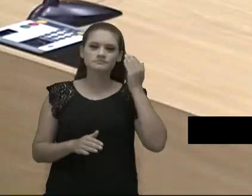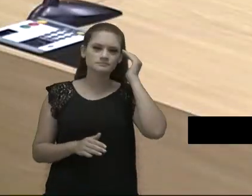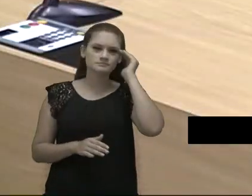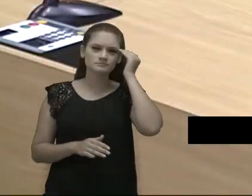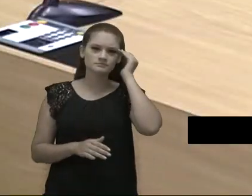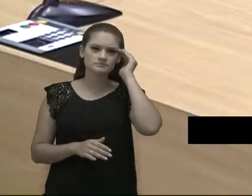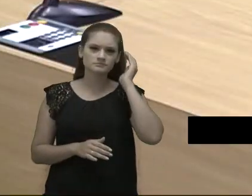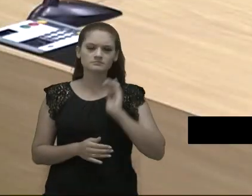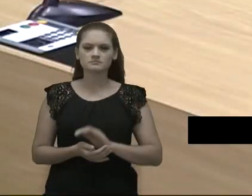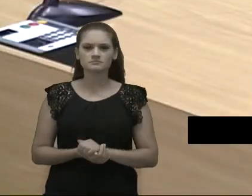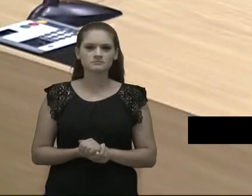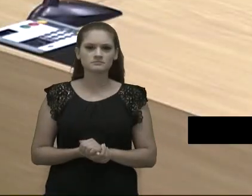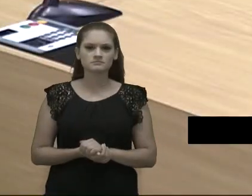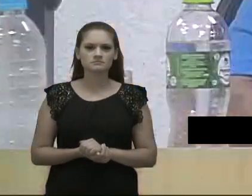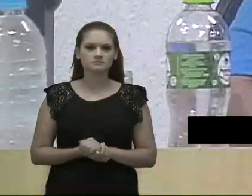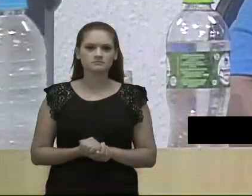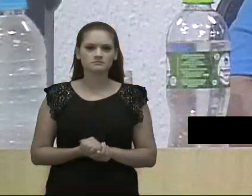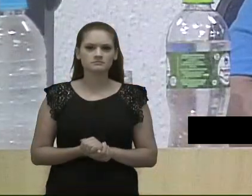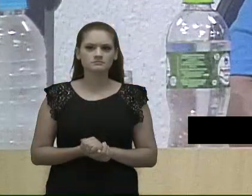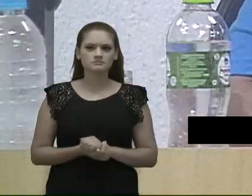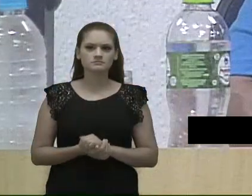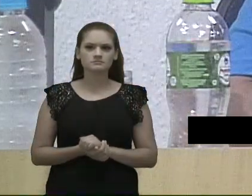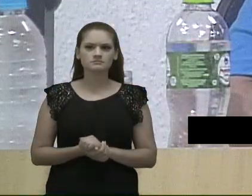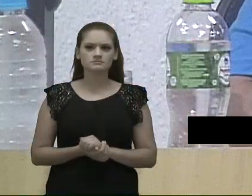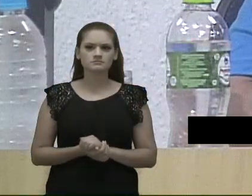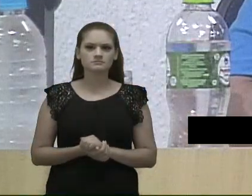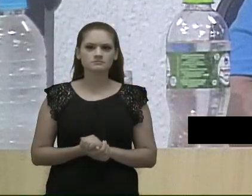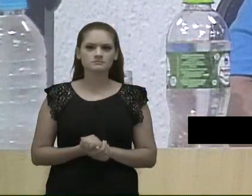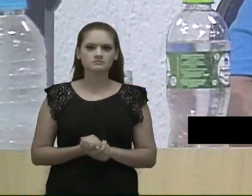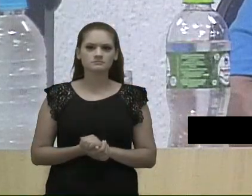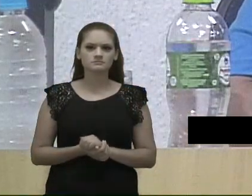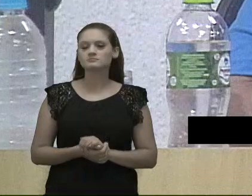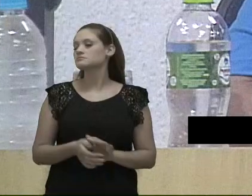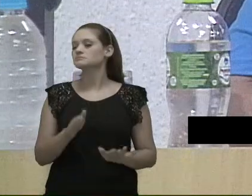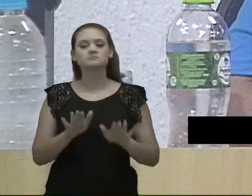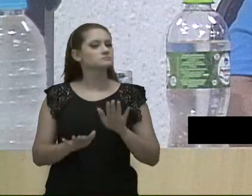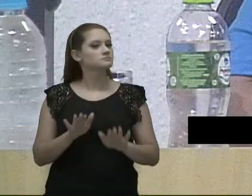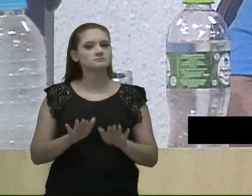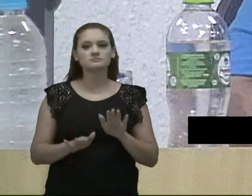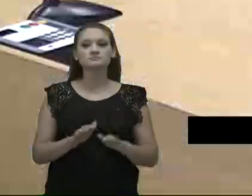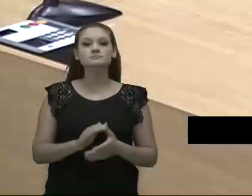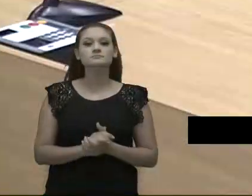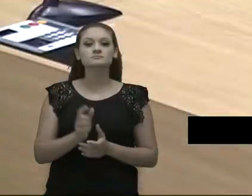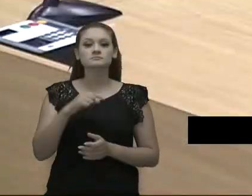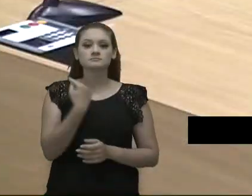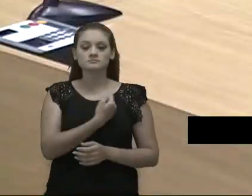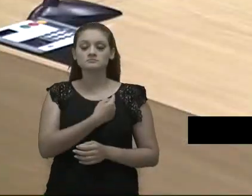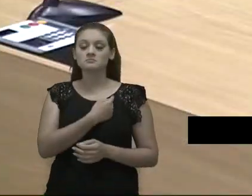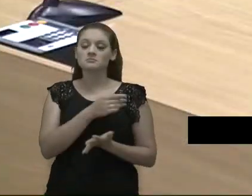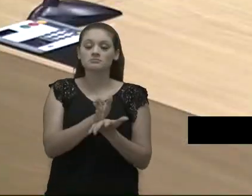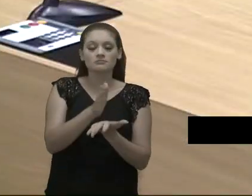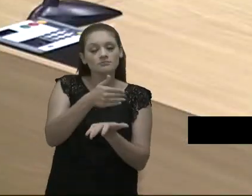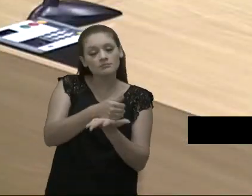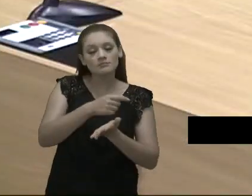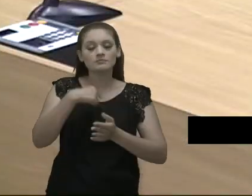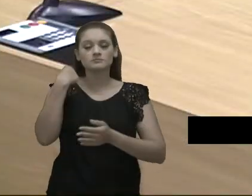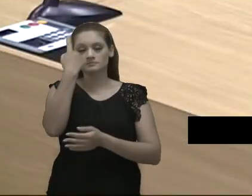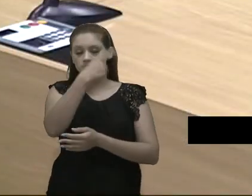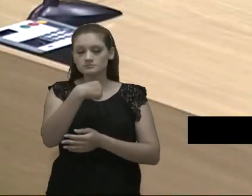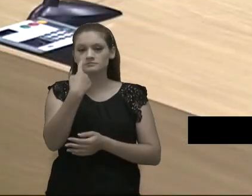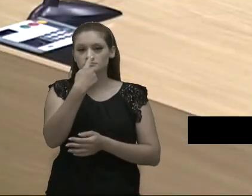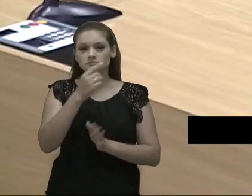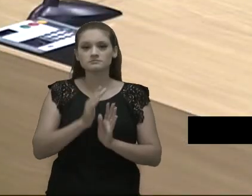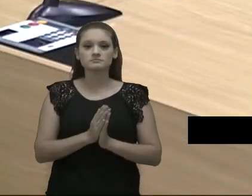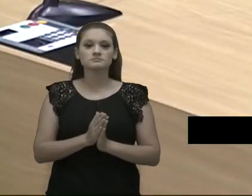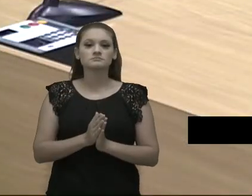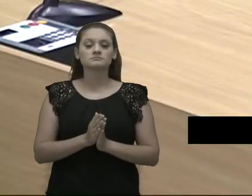maioria das vezes. Eu tô só querendo perguntar. Não é dessa forma. A gente divide os horários. Entendi, divide